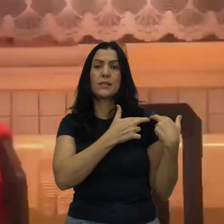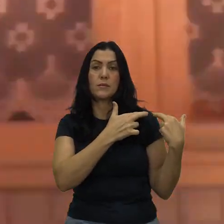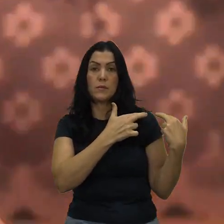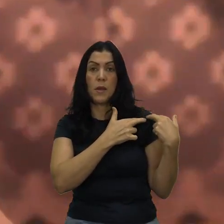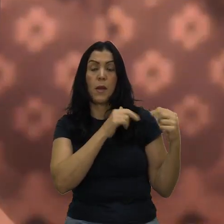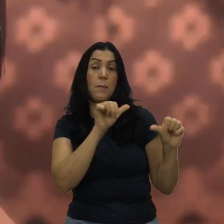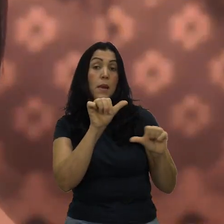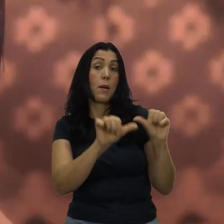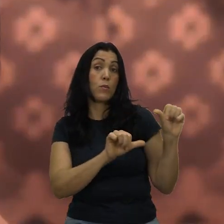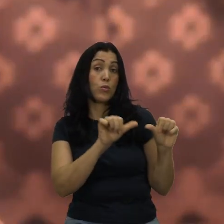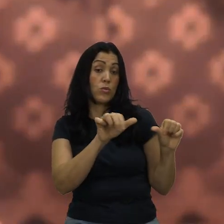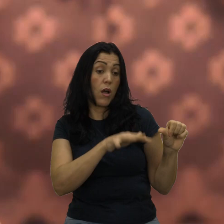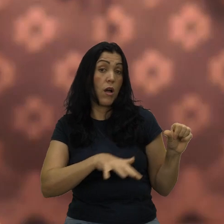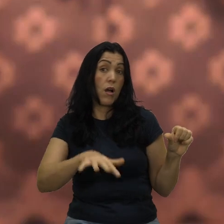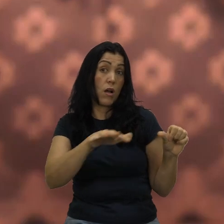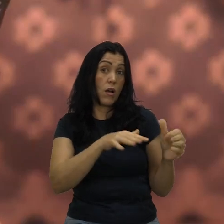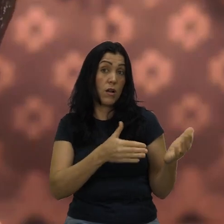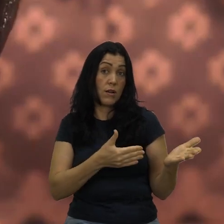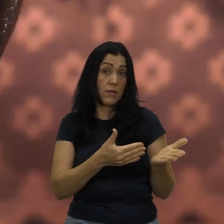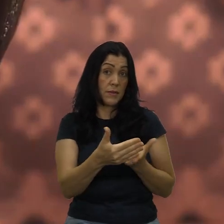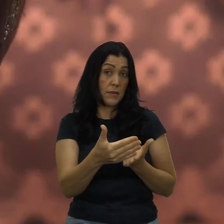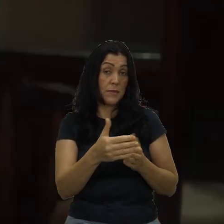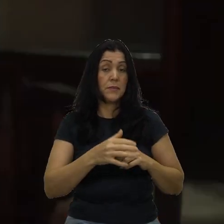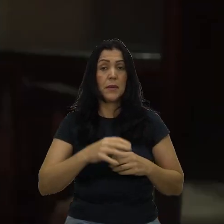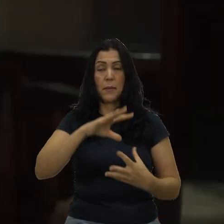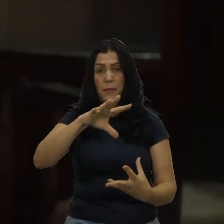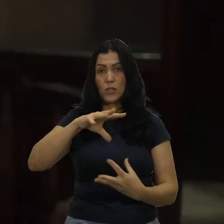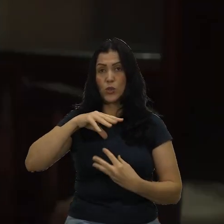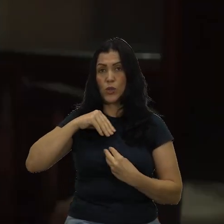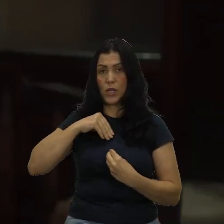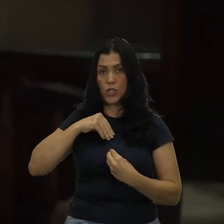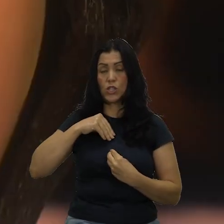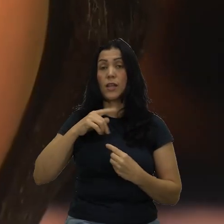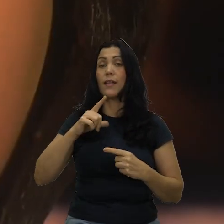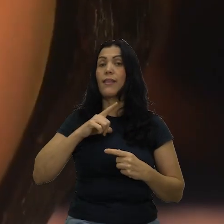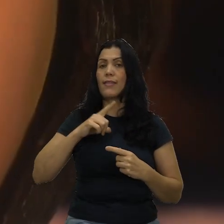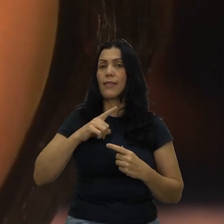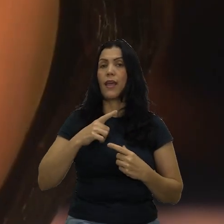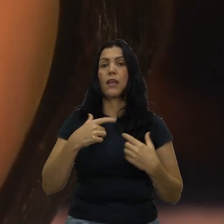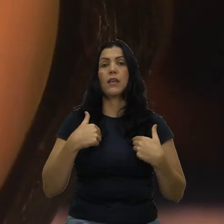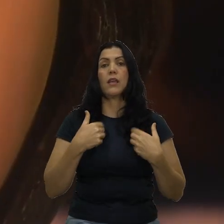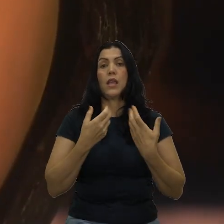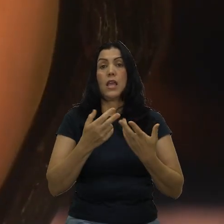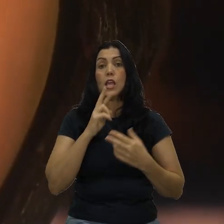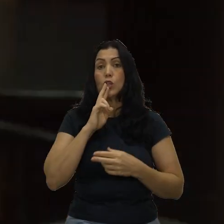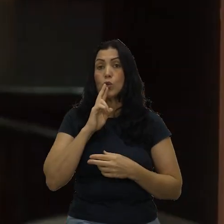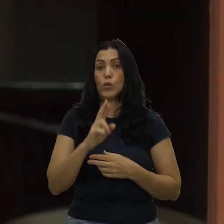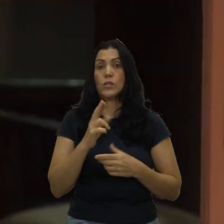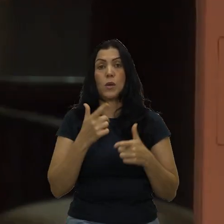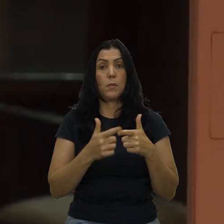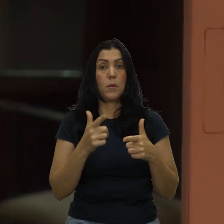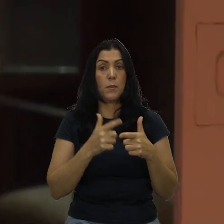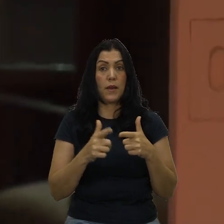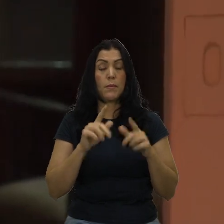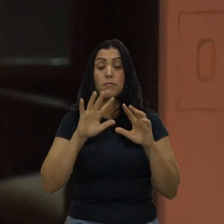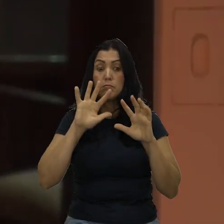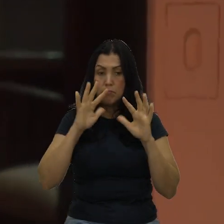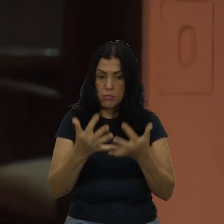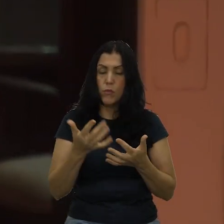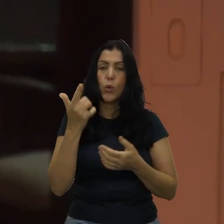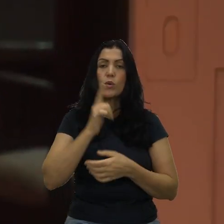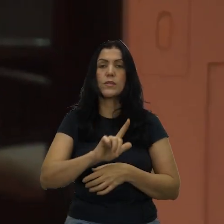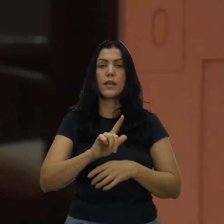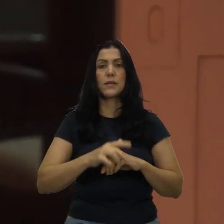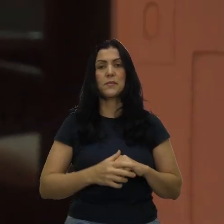acontecimento responsável por modificar a situação inicial das personagens, exigindo ações ou resolução de um